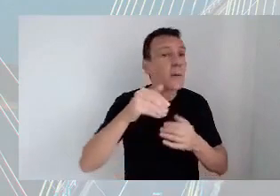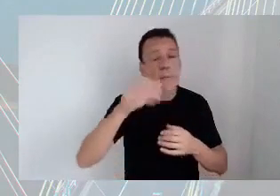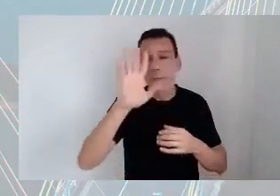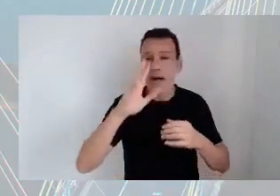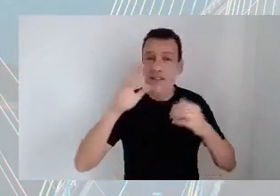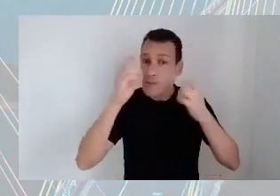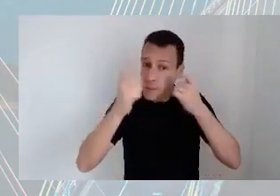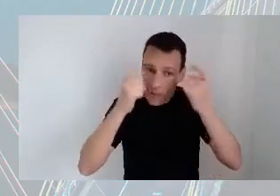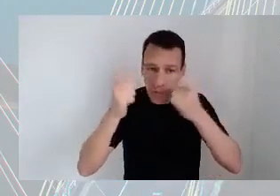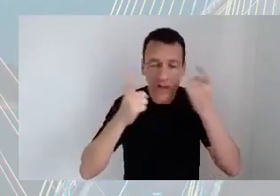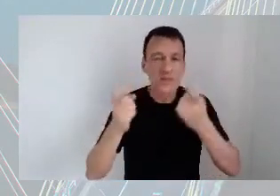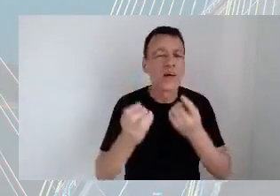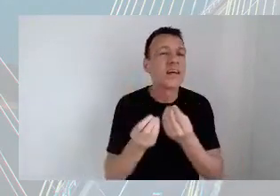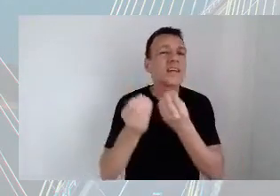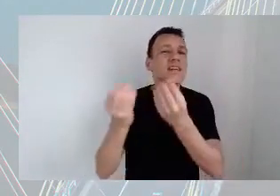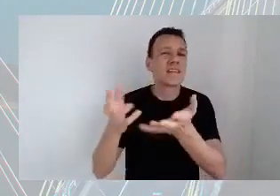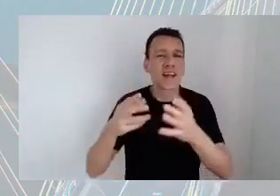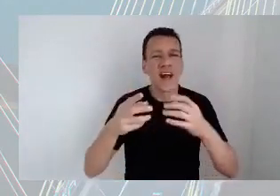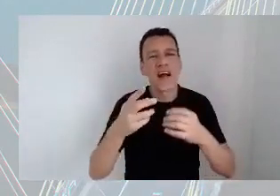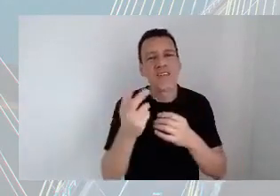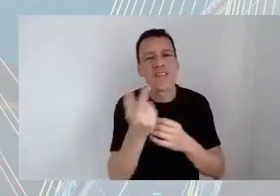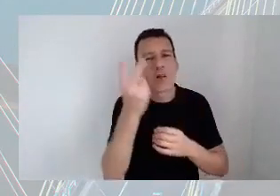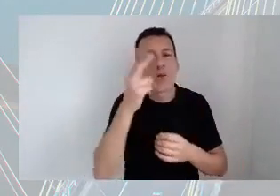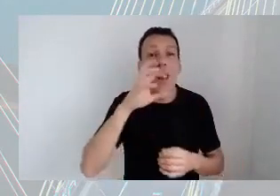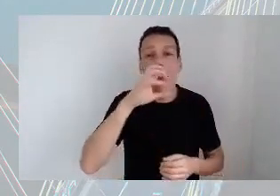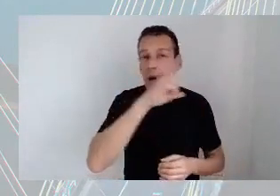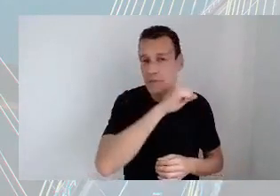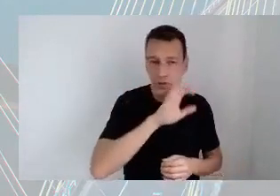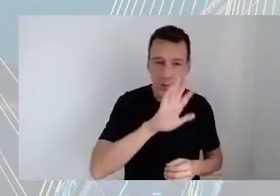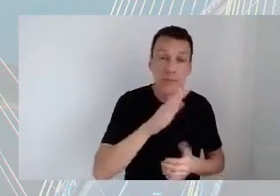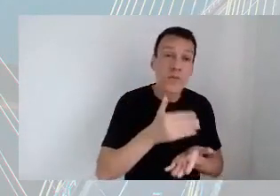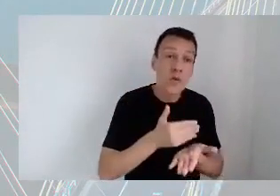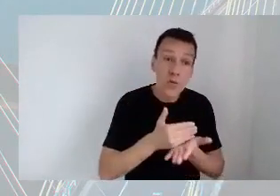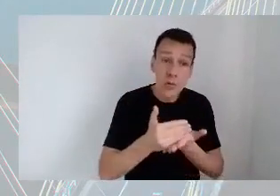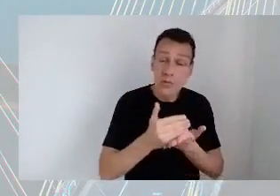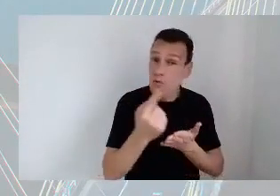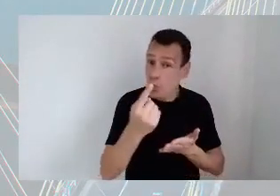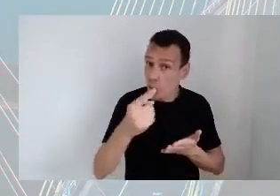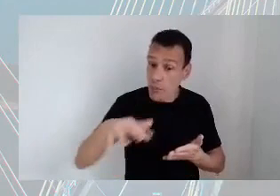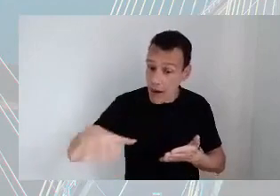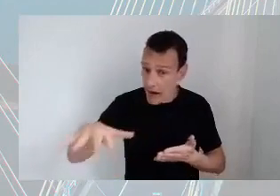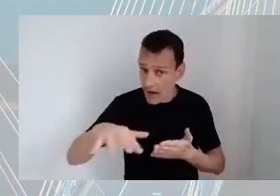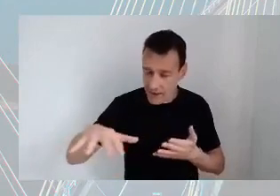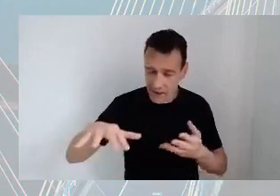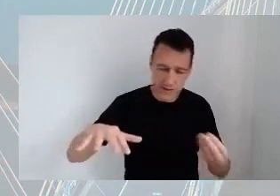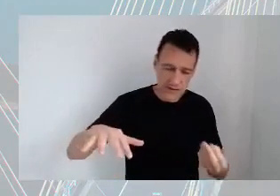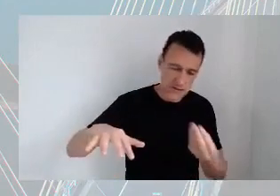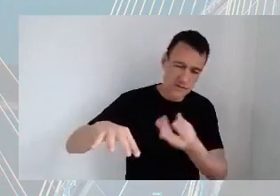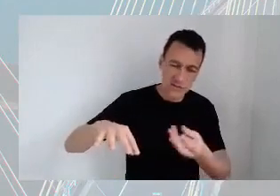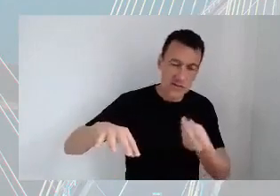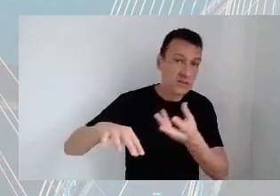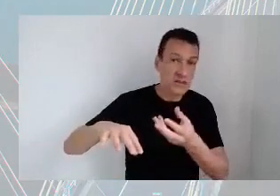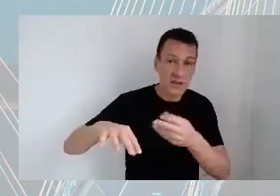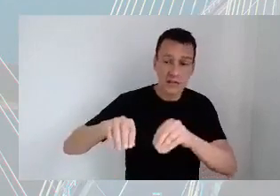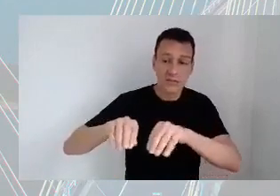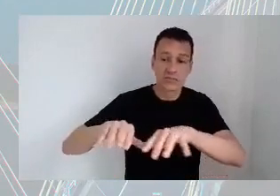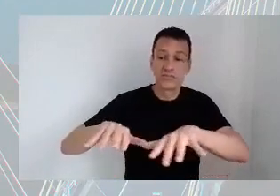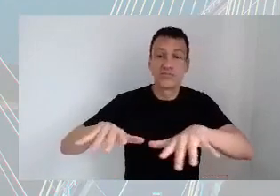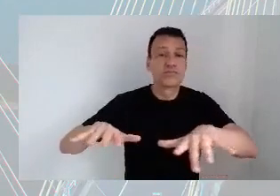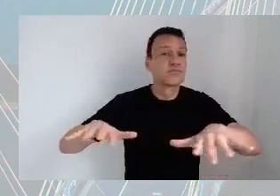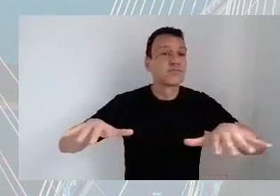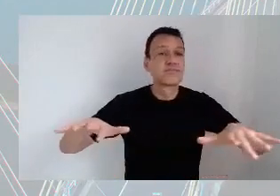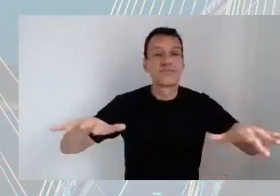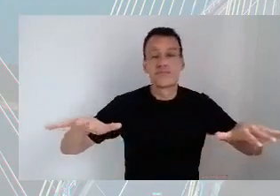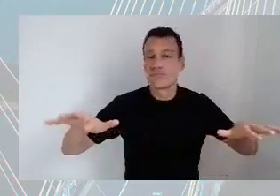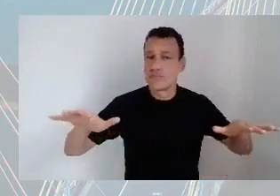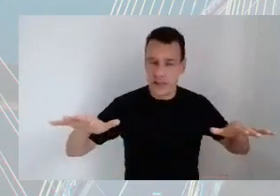mais rápida. A gente começou com uma área, com entregas para aquela área, e aos poucos a gente foi expandindo por meio da ponte com aquela área